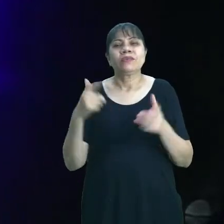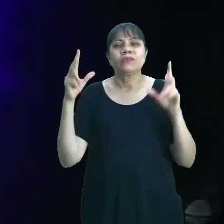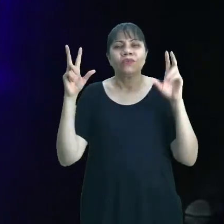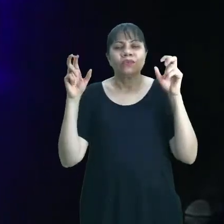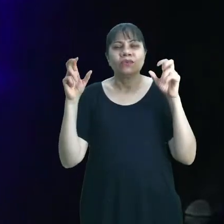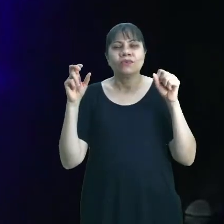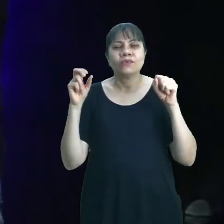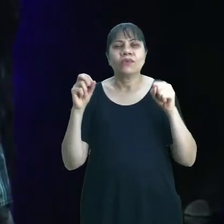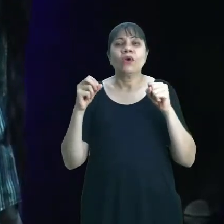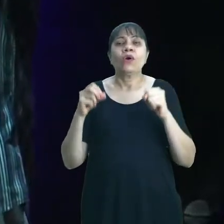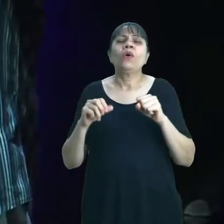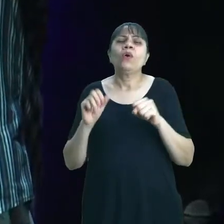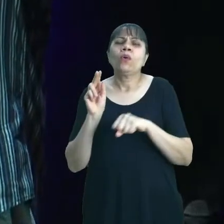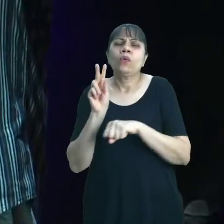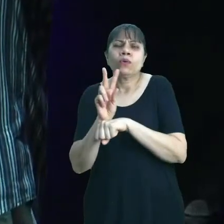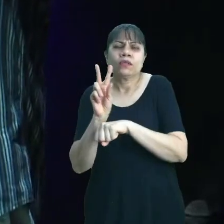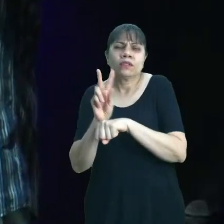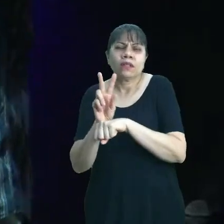Deus.